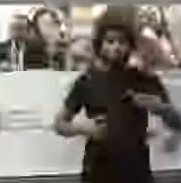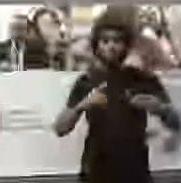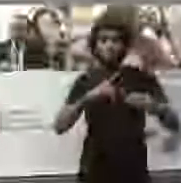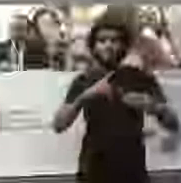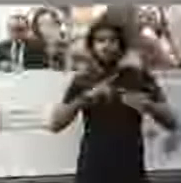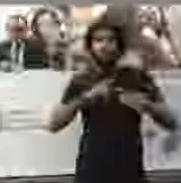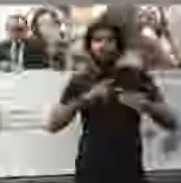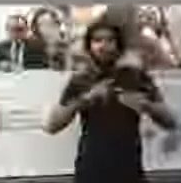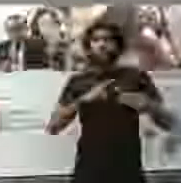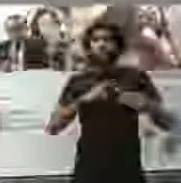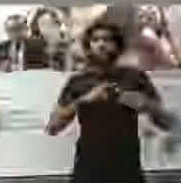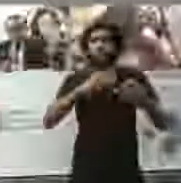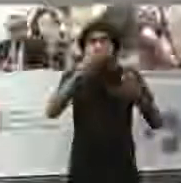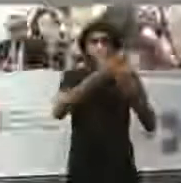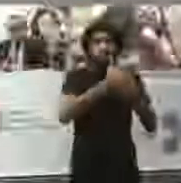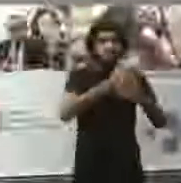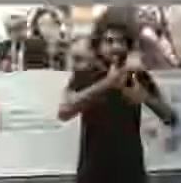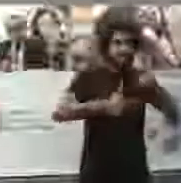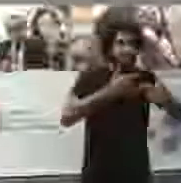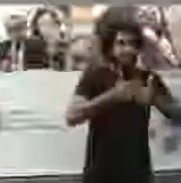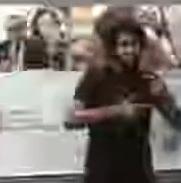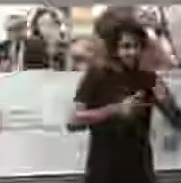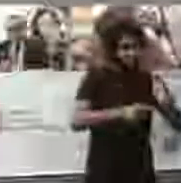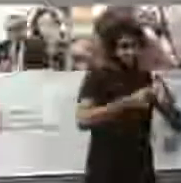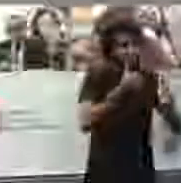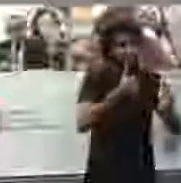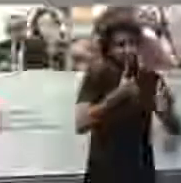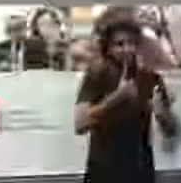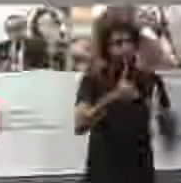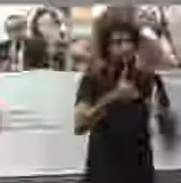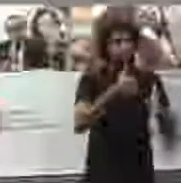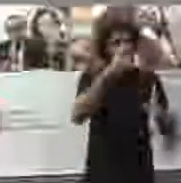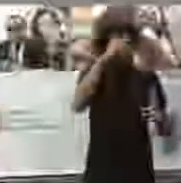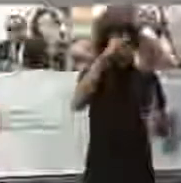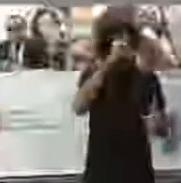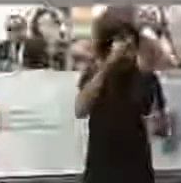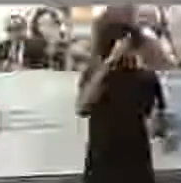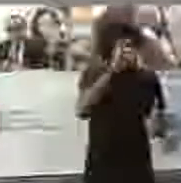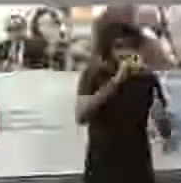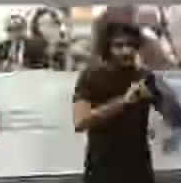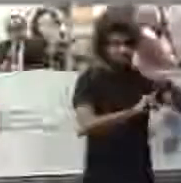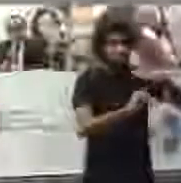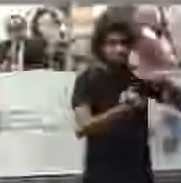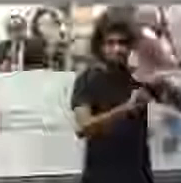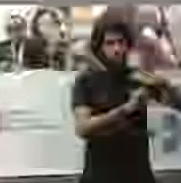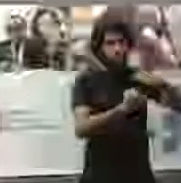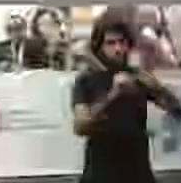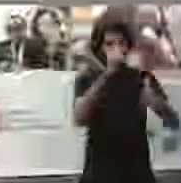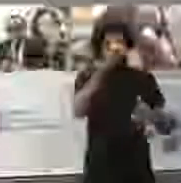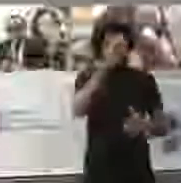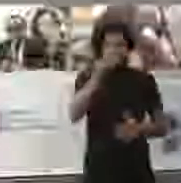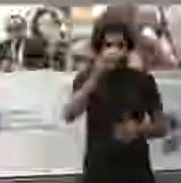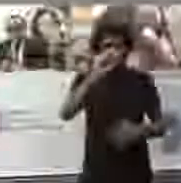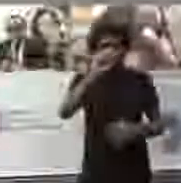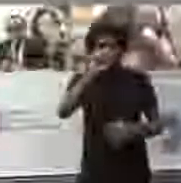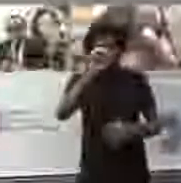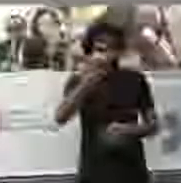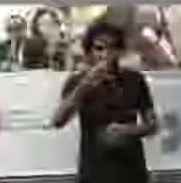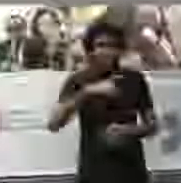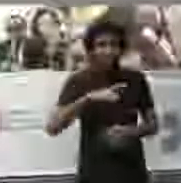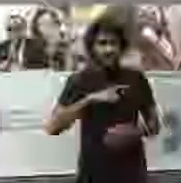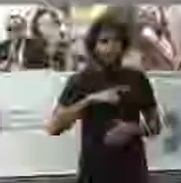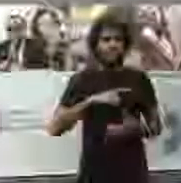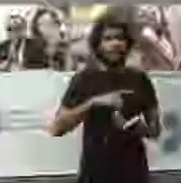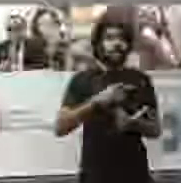trabalhistas no primeiro grau pra é evitar que o instituto histórico base pudesse fazer seus processos seletivos